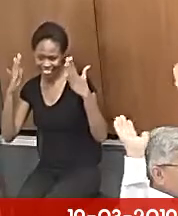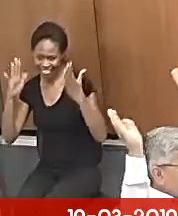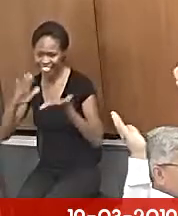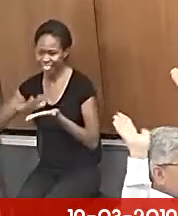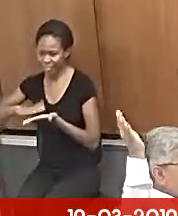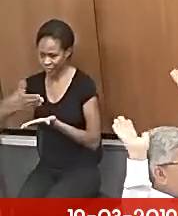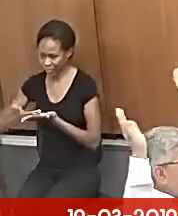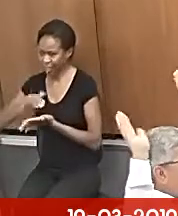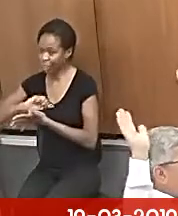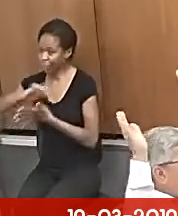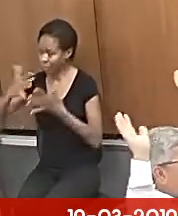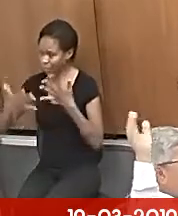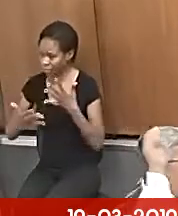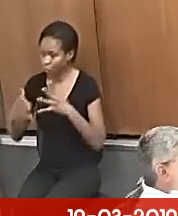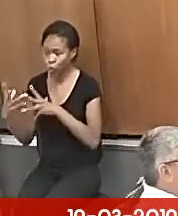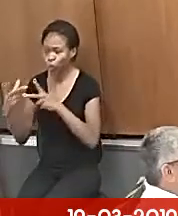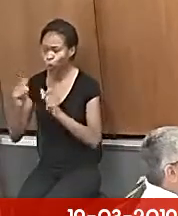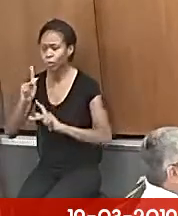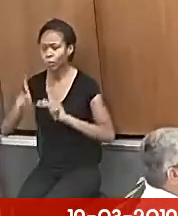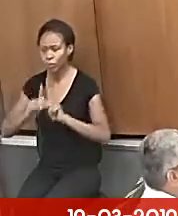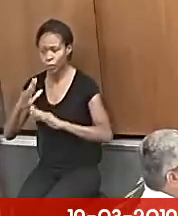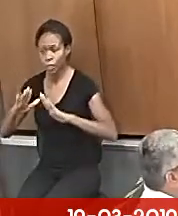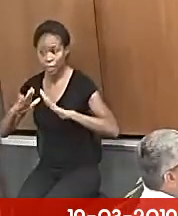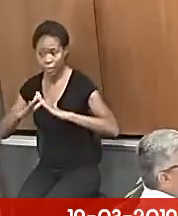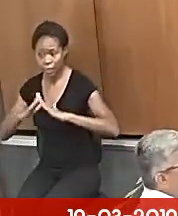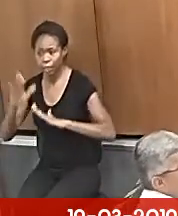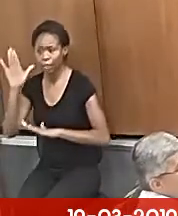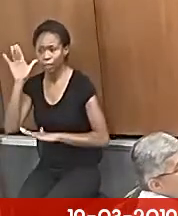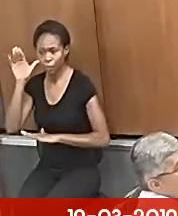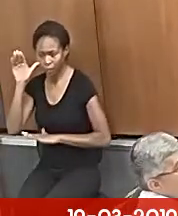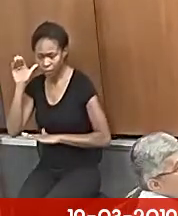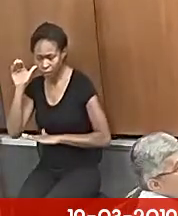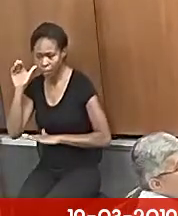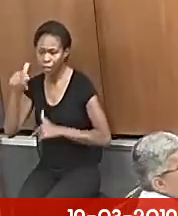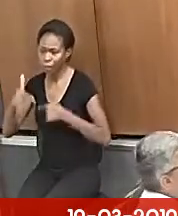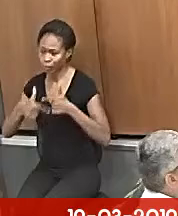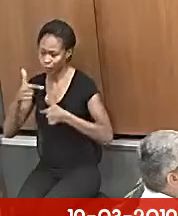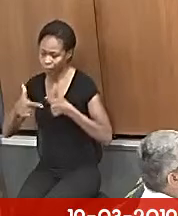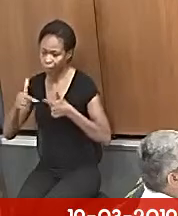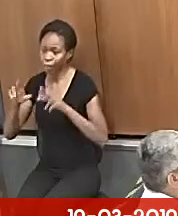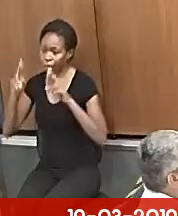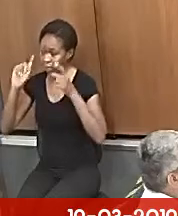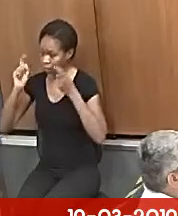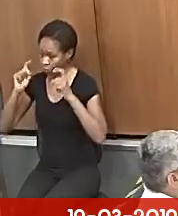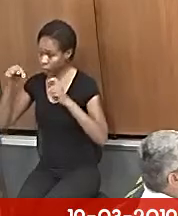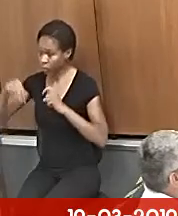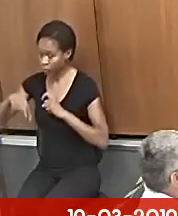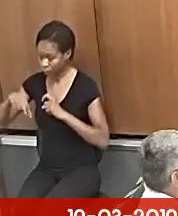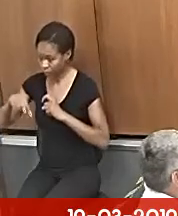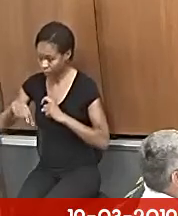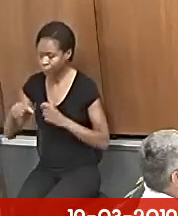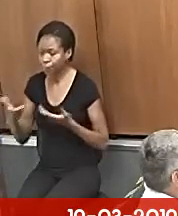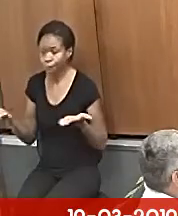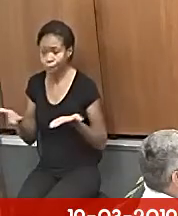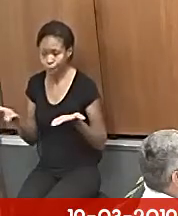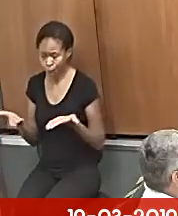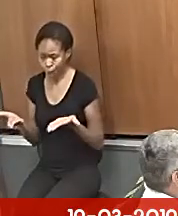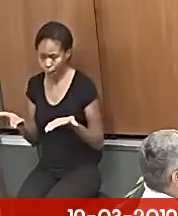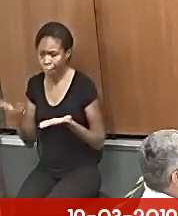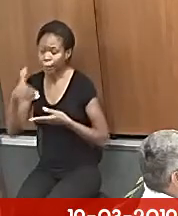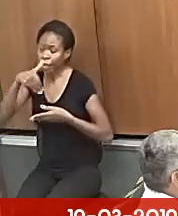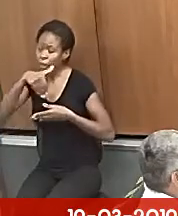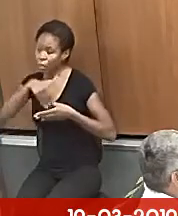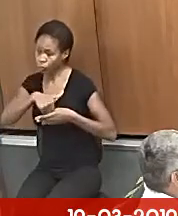estão também acompanha os nossos trabalhos obrigado e parabéns pelo trabalho das duas em votação se encaminha